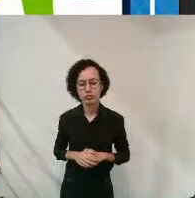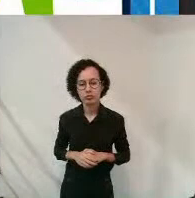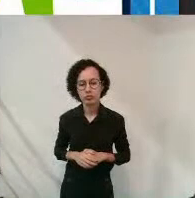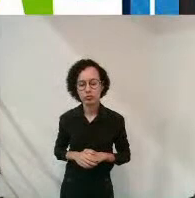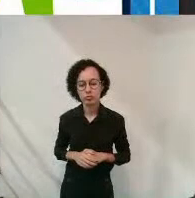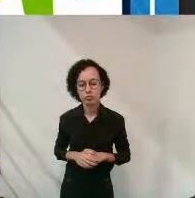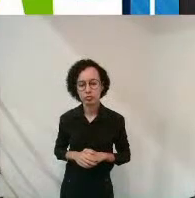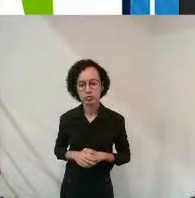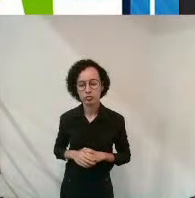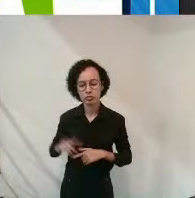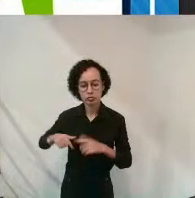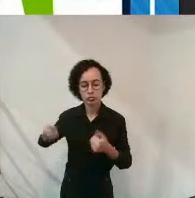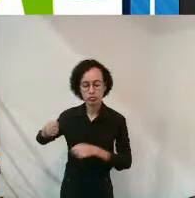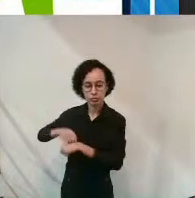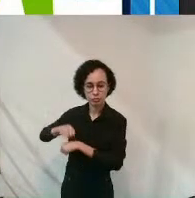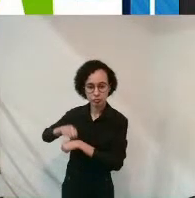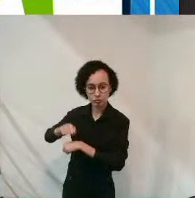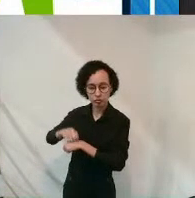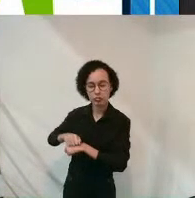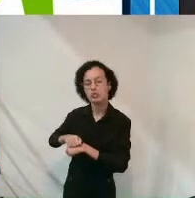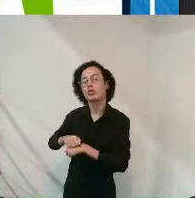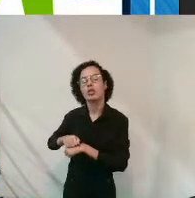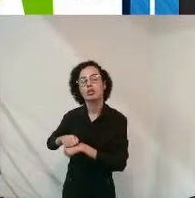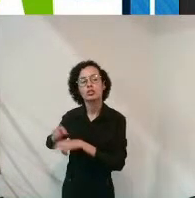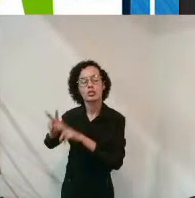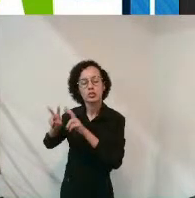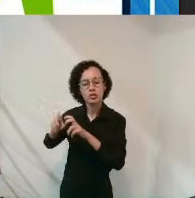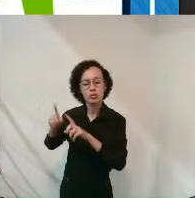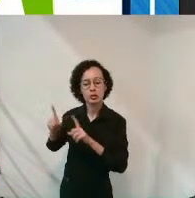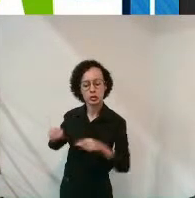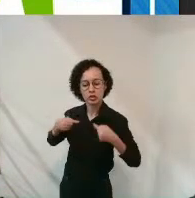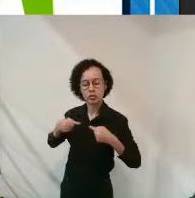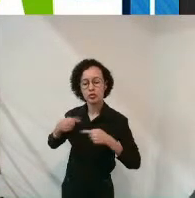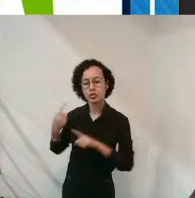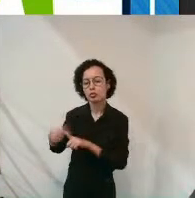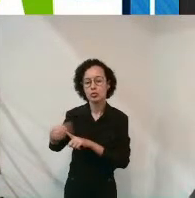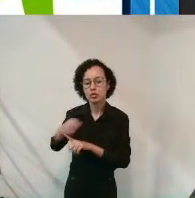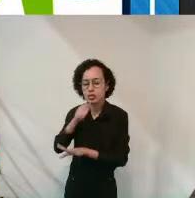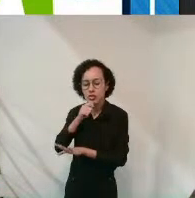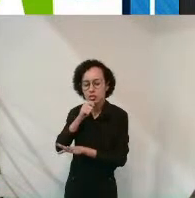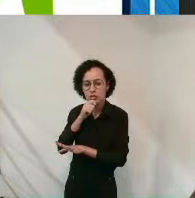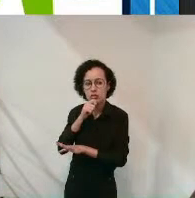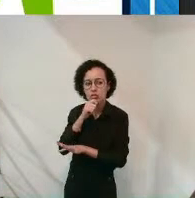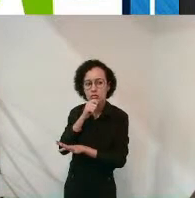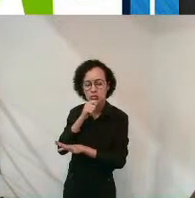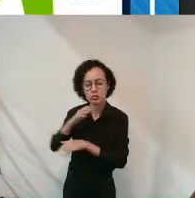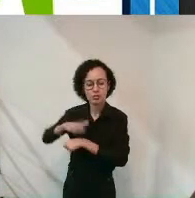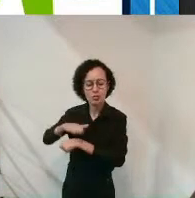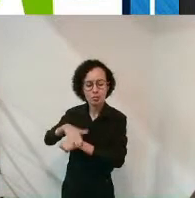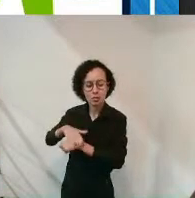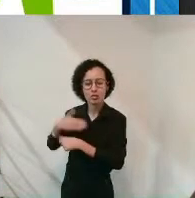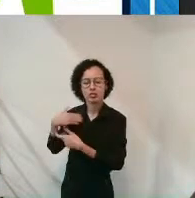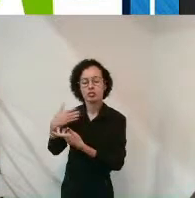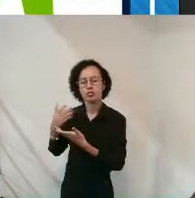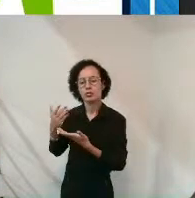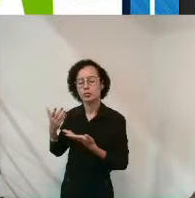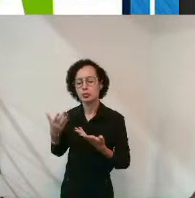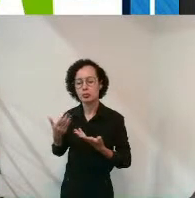justamente dos resíduos sólidos. E desafiante porque ainda nós estamos num momento de